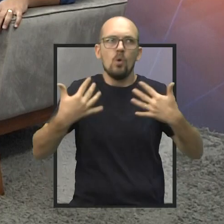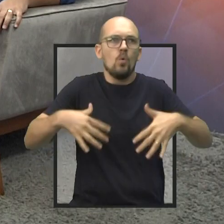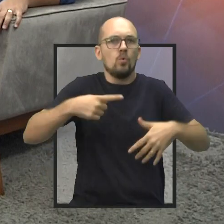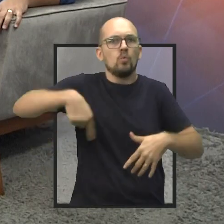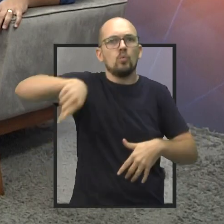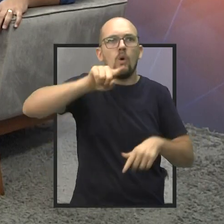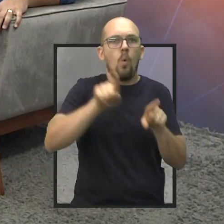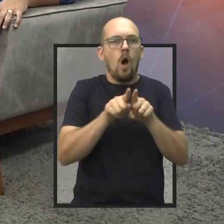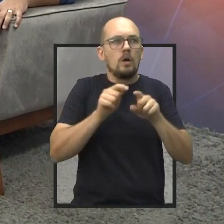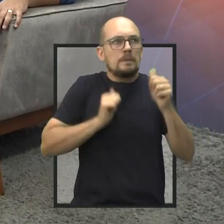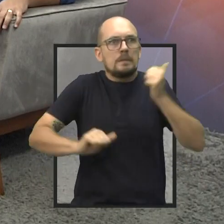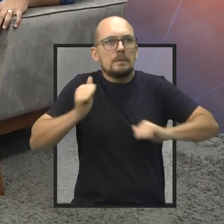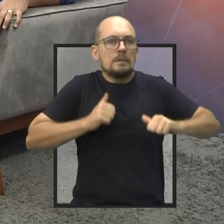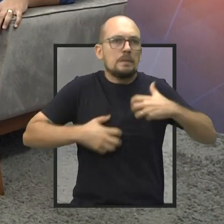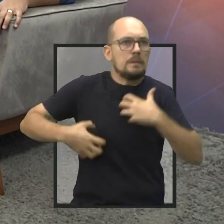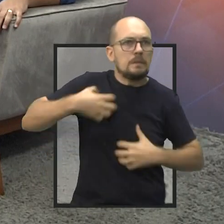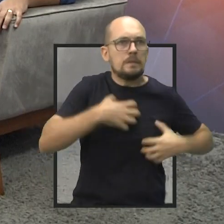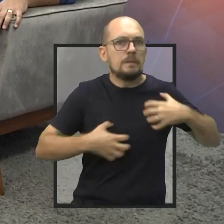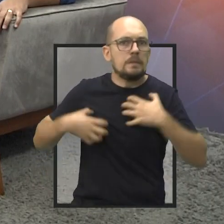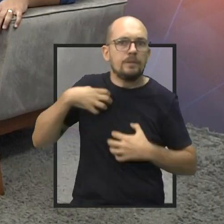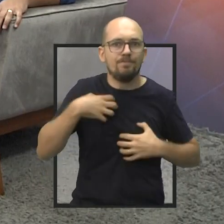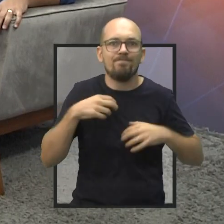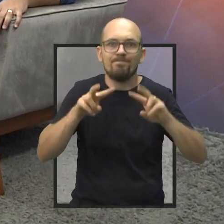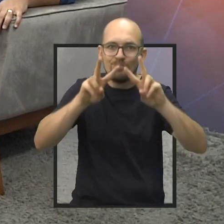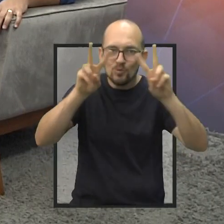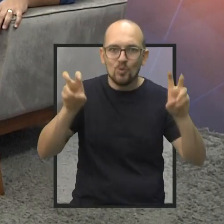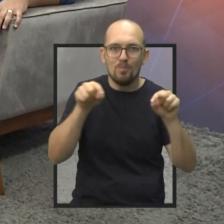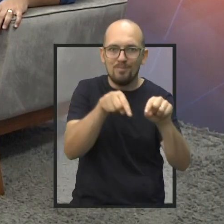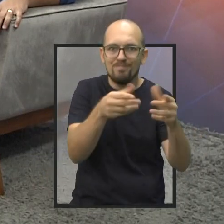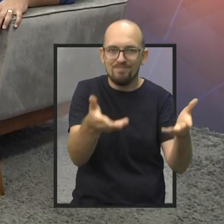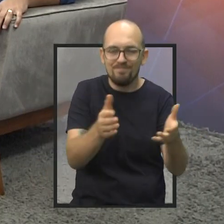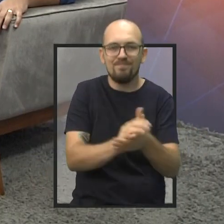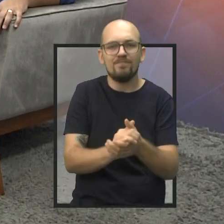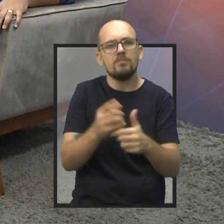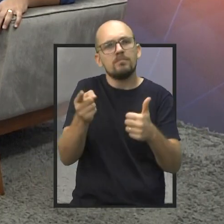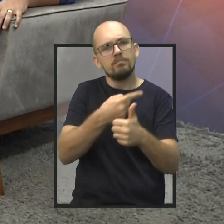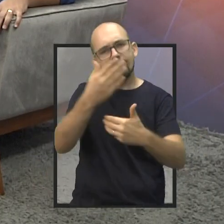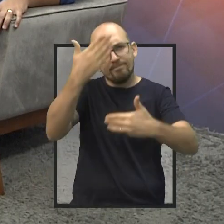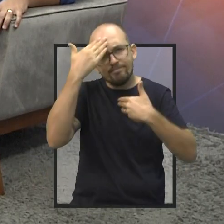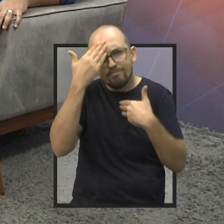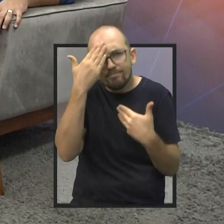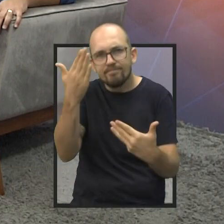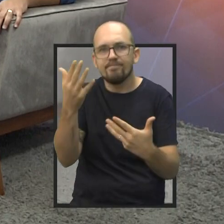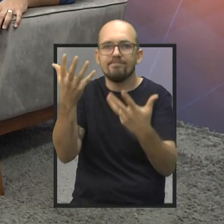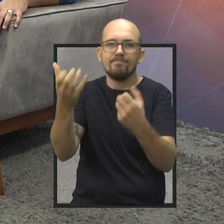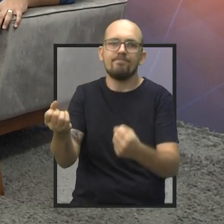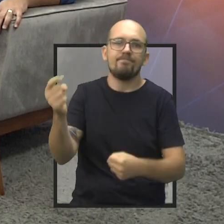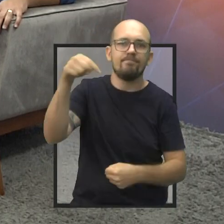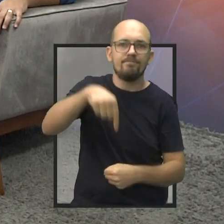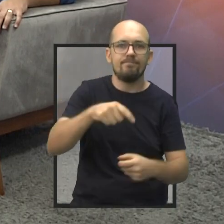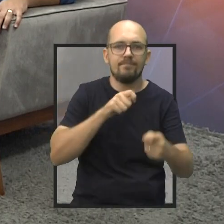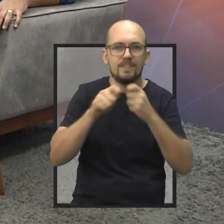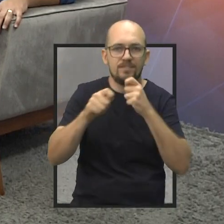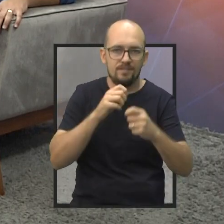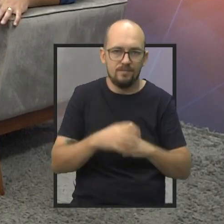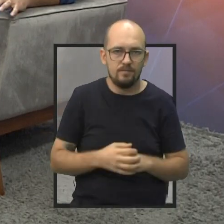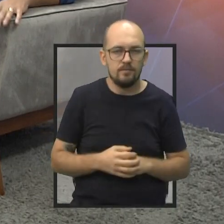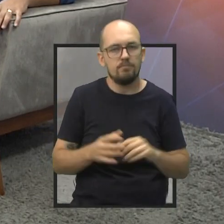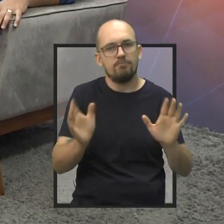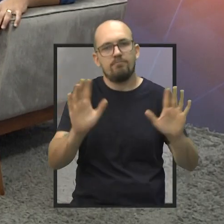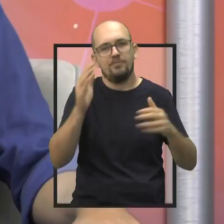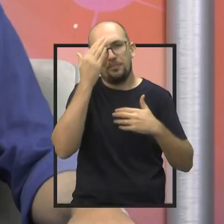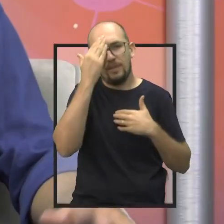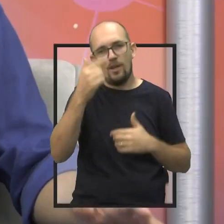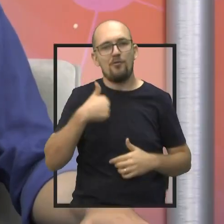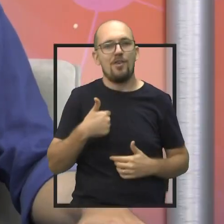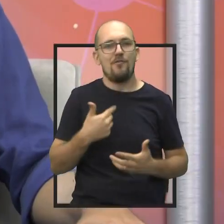pânico generalizado em relação ao coronavírus. Primeiro, eu gostaria de agradecer a presença do senhor aqui no estúdio da TV. Obrigado, eu que agradeço